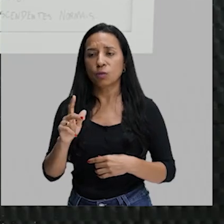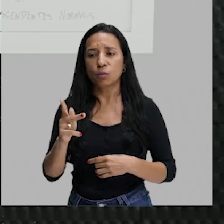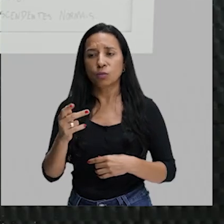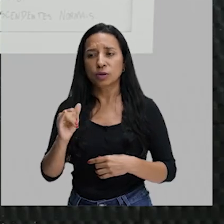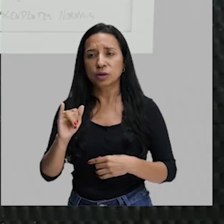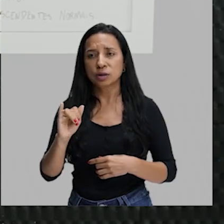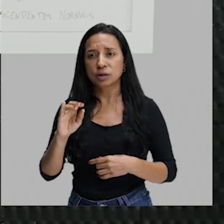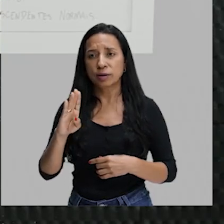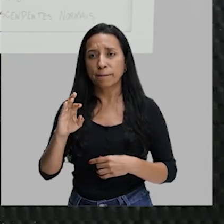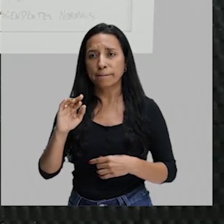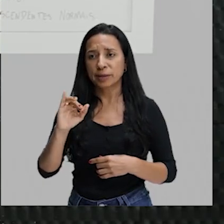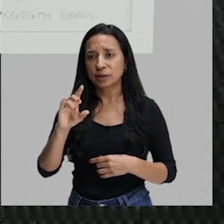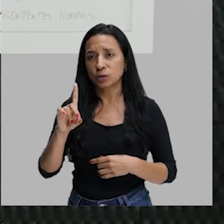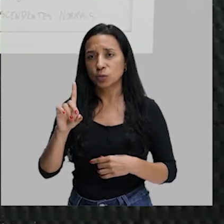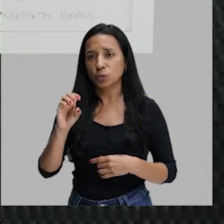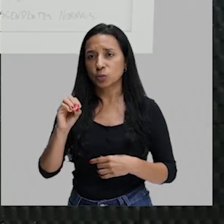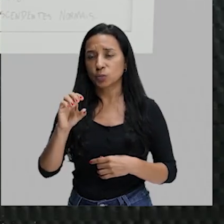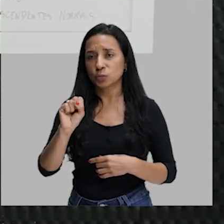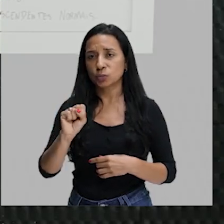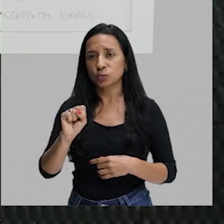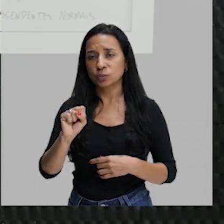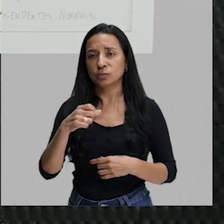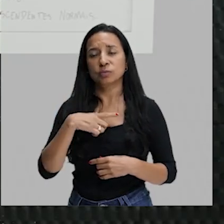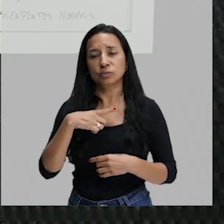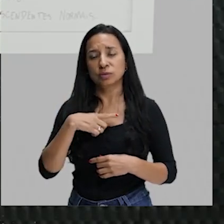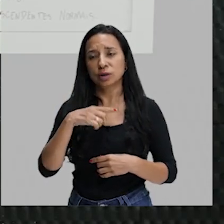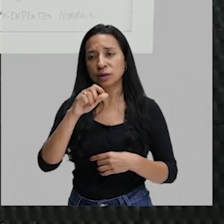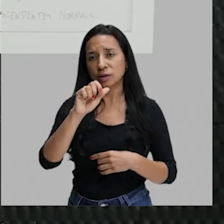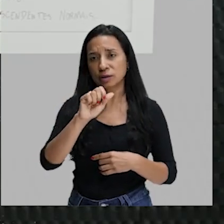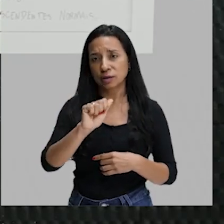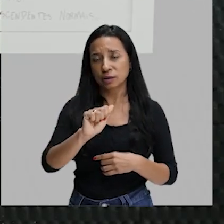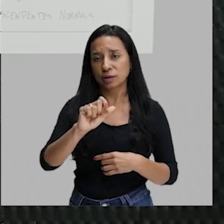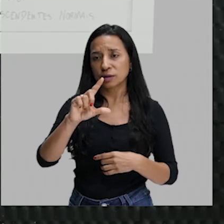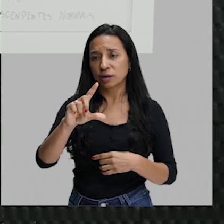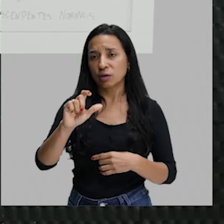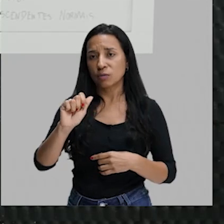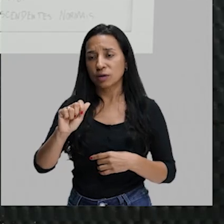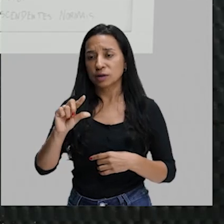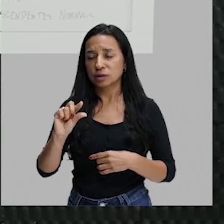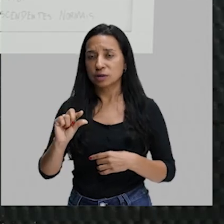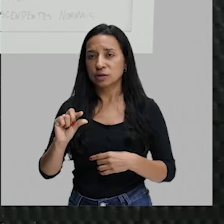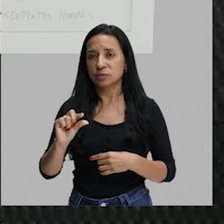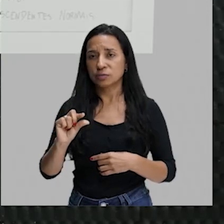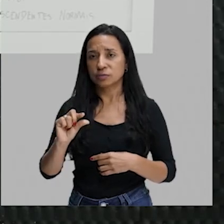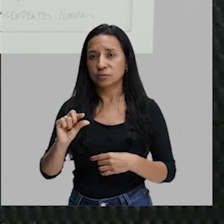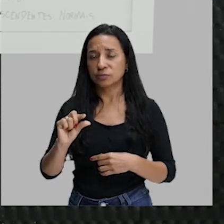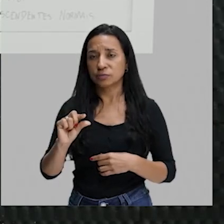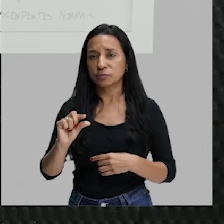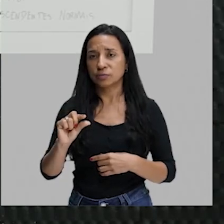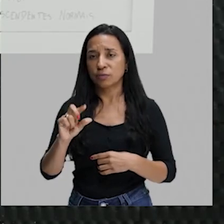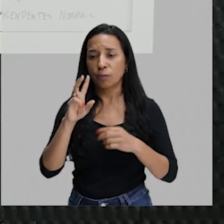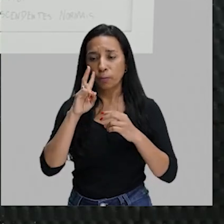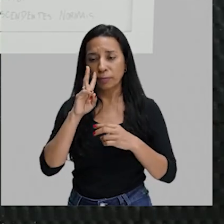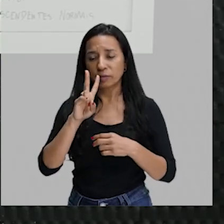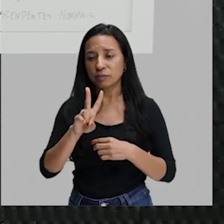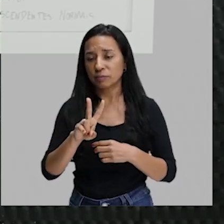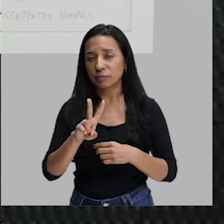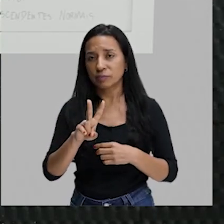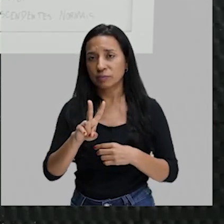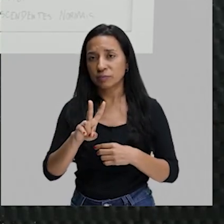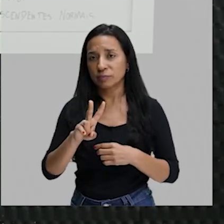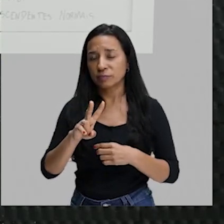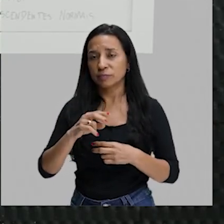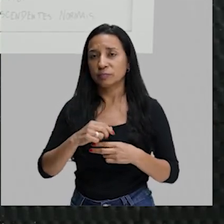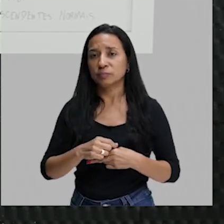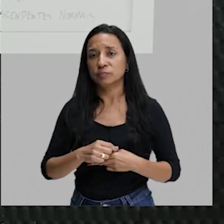gente percebe, tem azão, azinho, azão, azinho. Olha aí, ó, azão, azinho. Ou seja, são